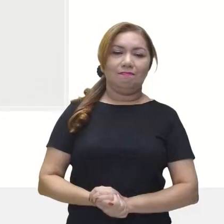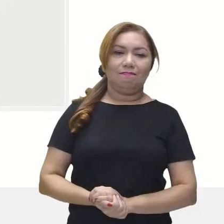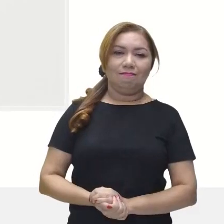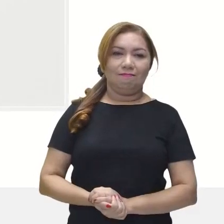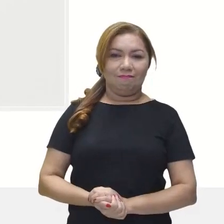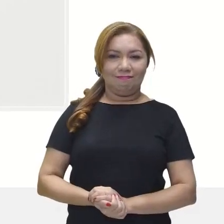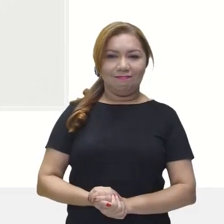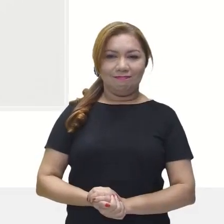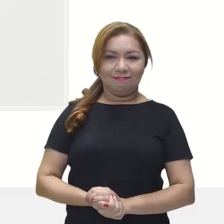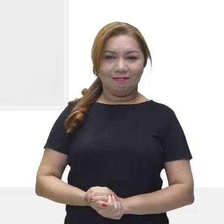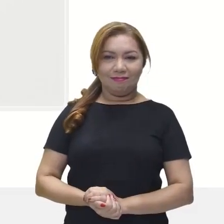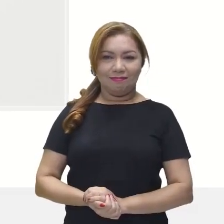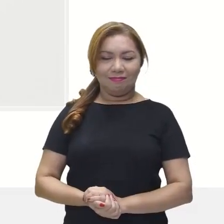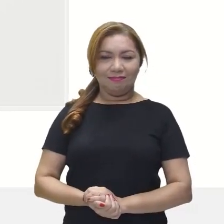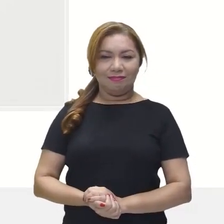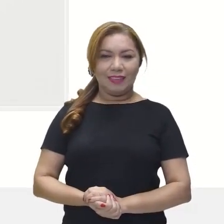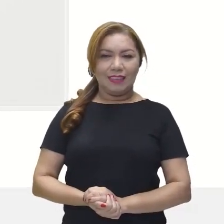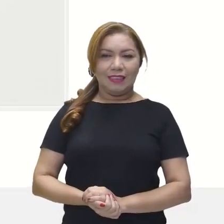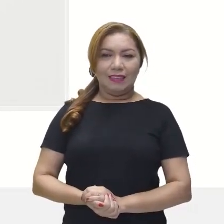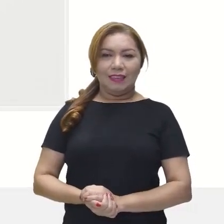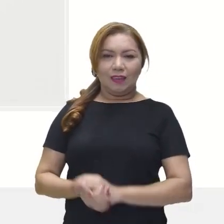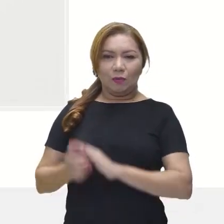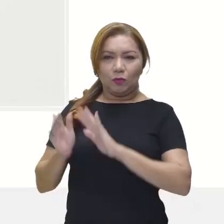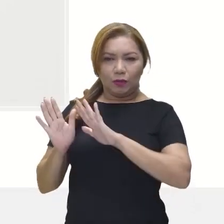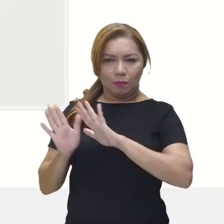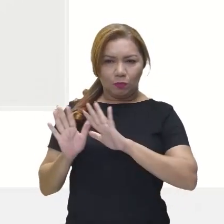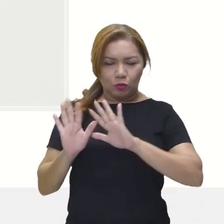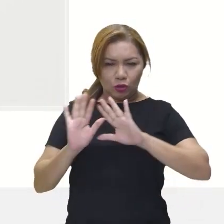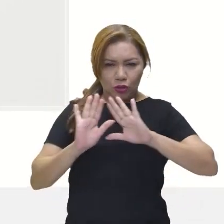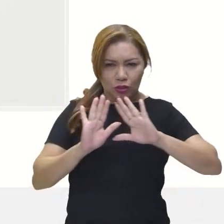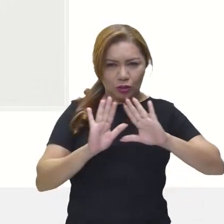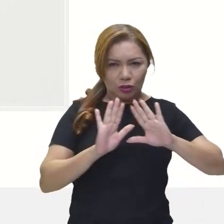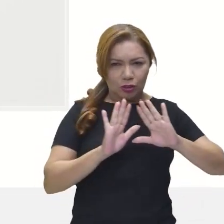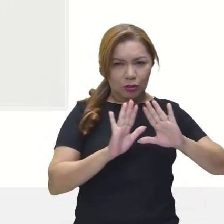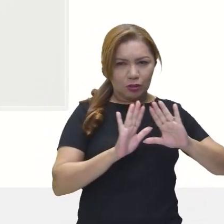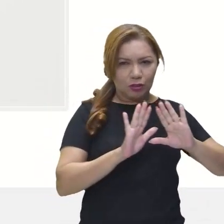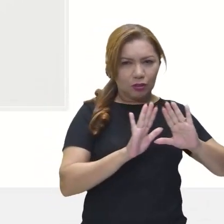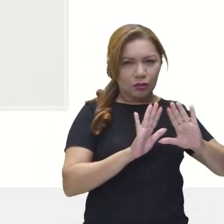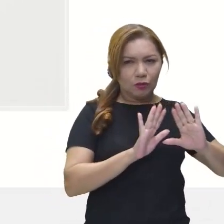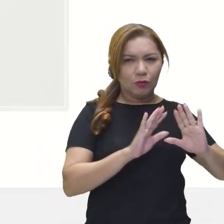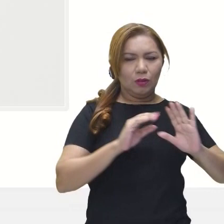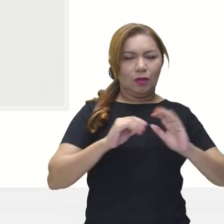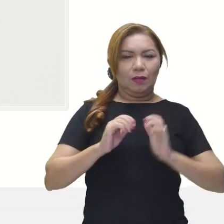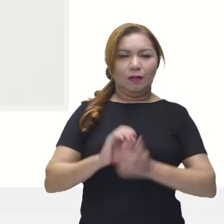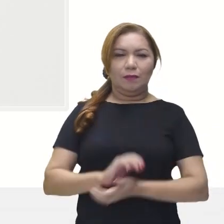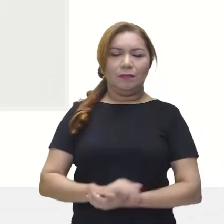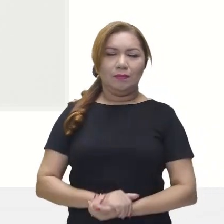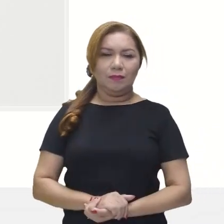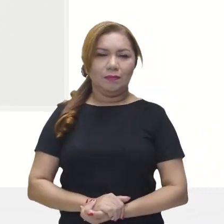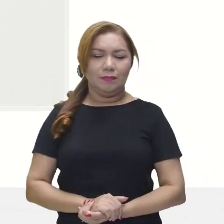Ana Gláucia, que está aí fazendo, né, o seu trabalho de intérprete. Nós temos aqui, então,